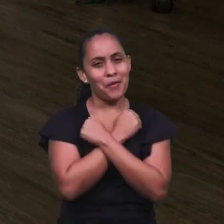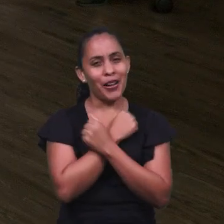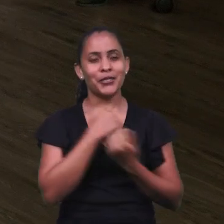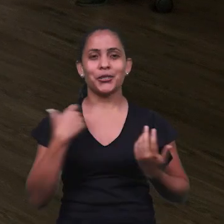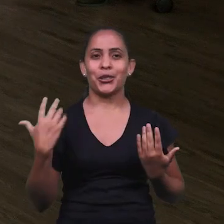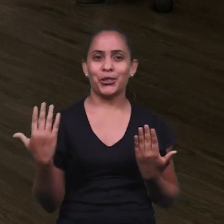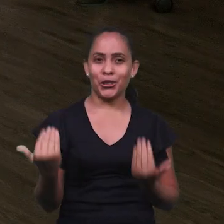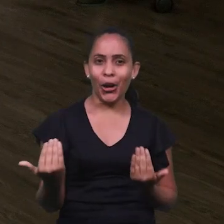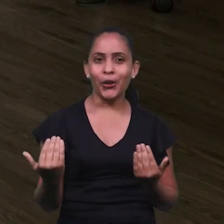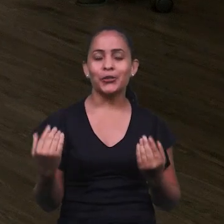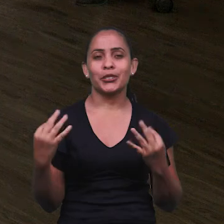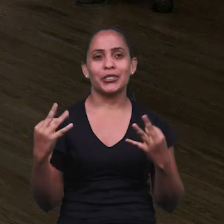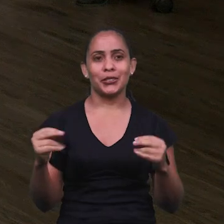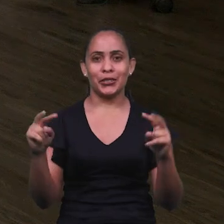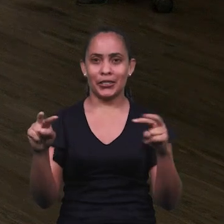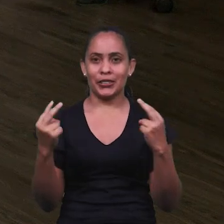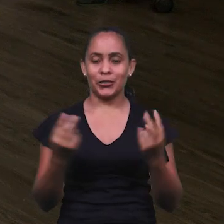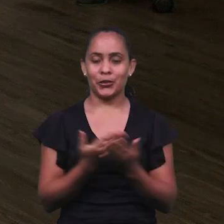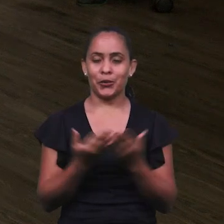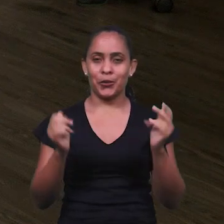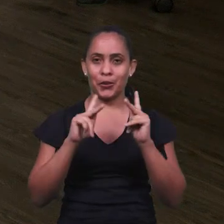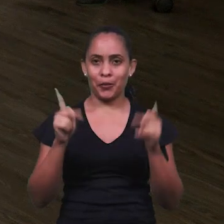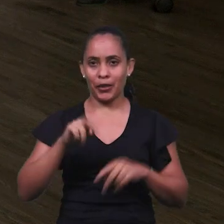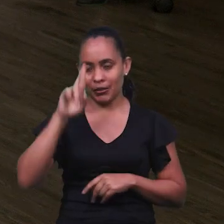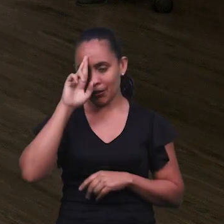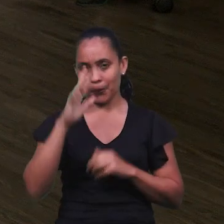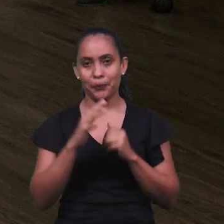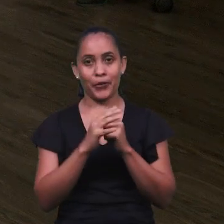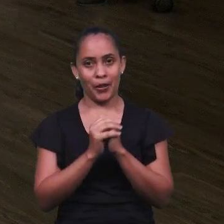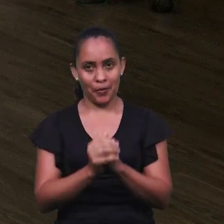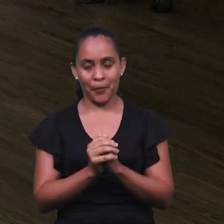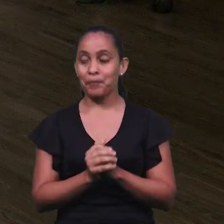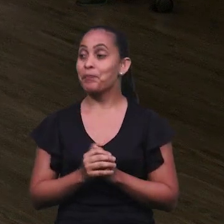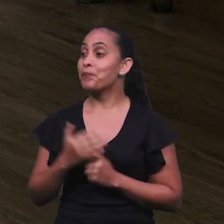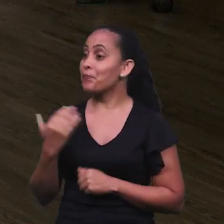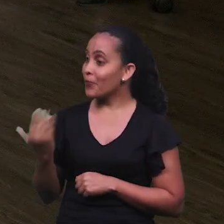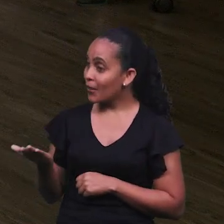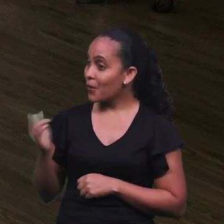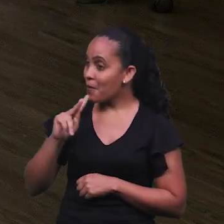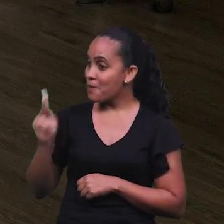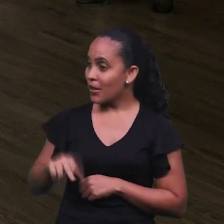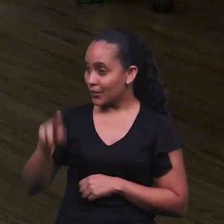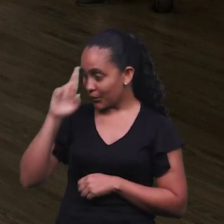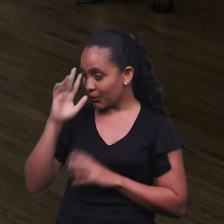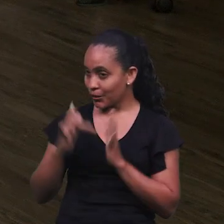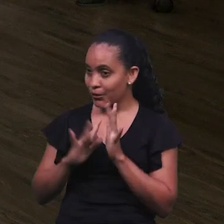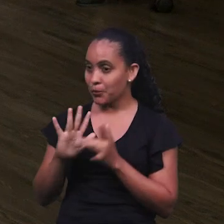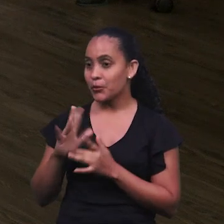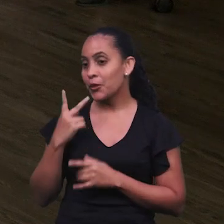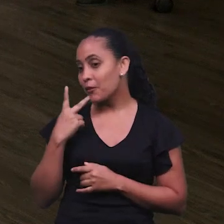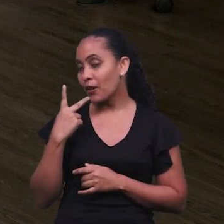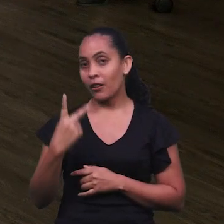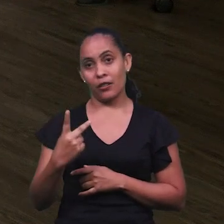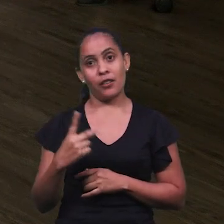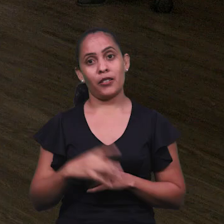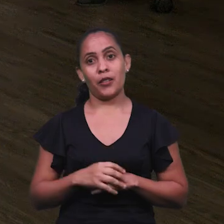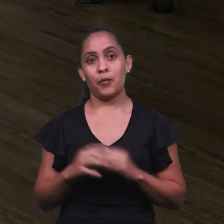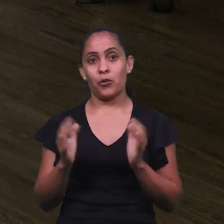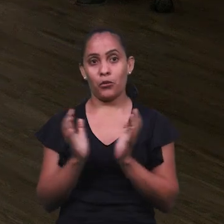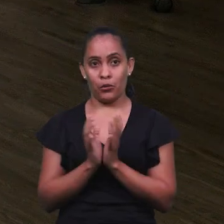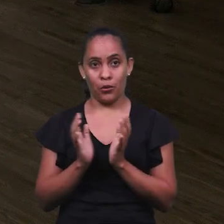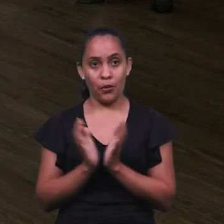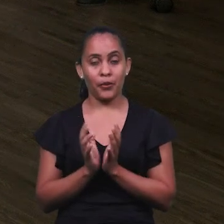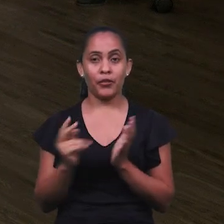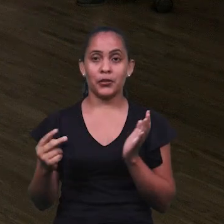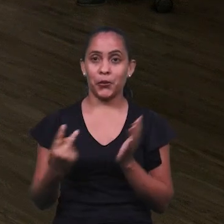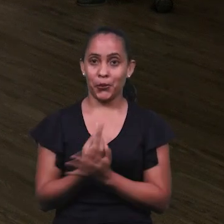Um abraço aos jovens que nos assistem. A paz do Senhor. Amém. Nínive, a paz do Senhor Jesus, você podia falar um pouquinho sobre a